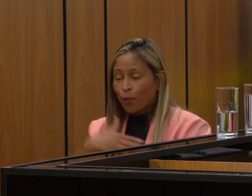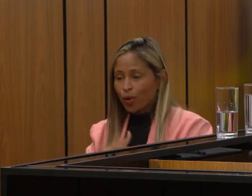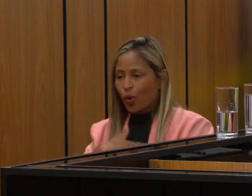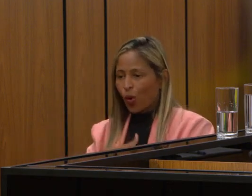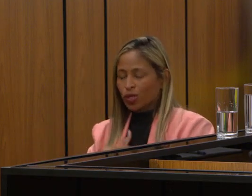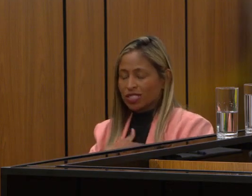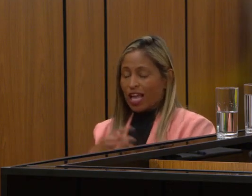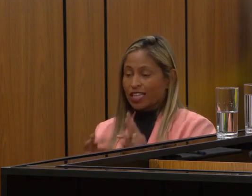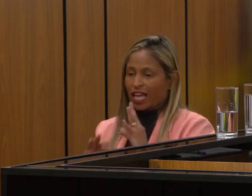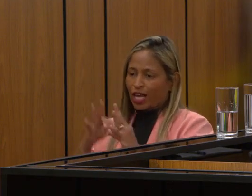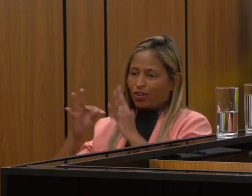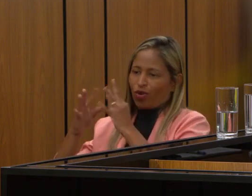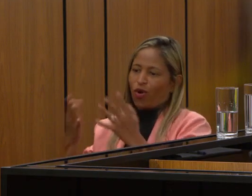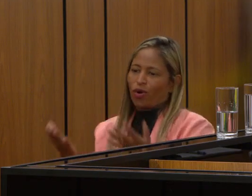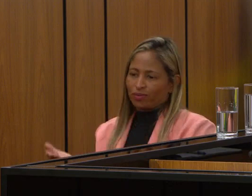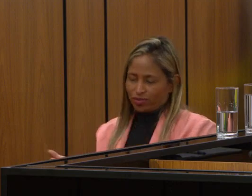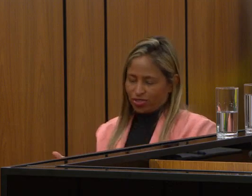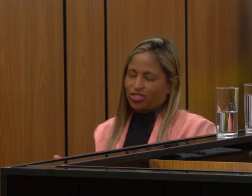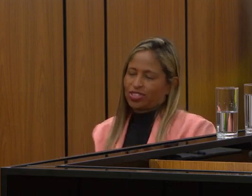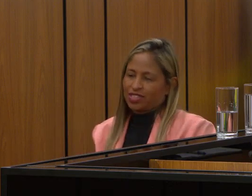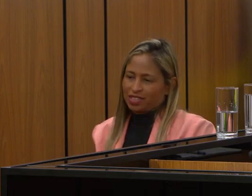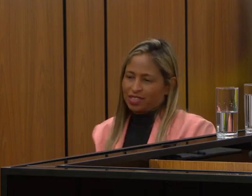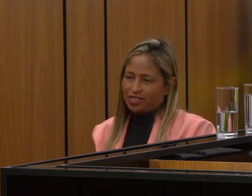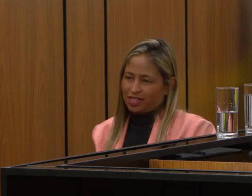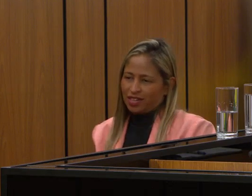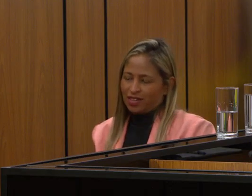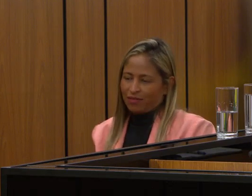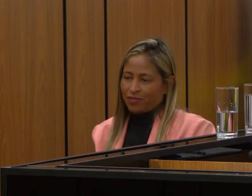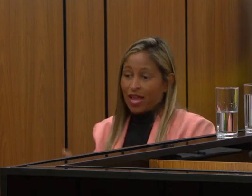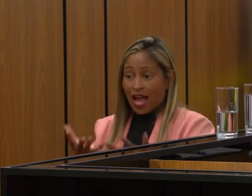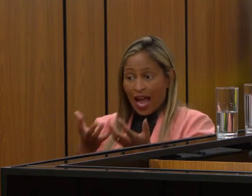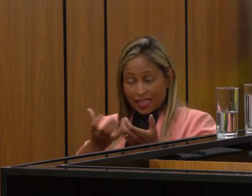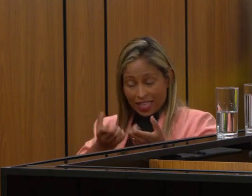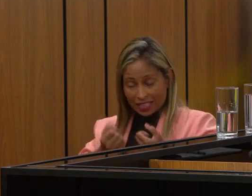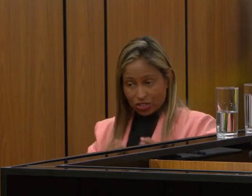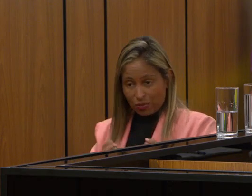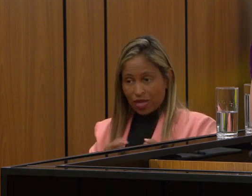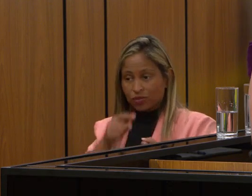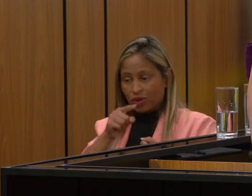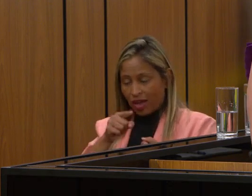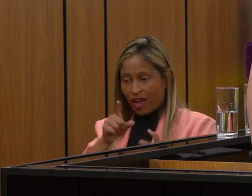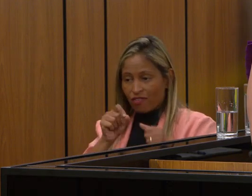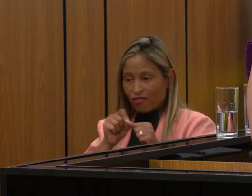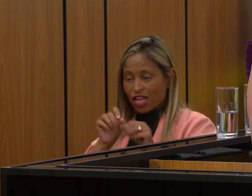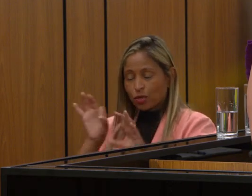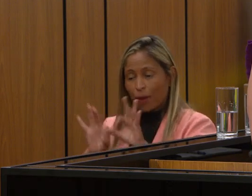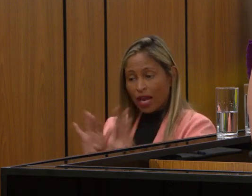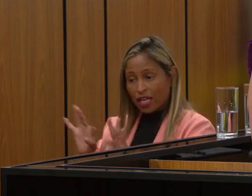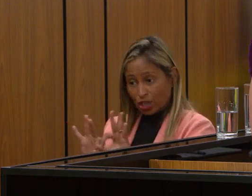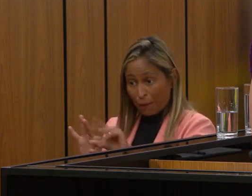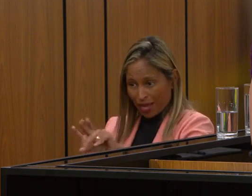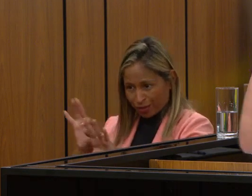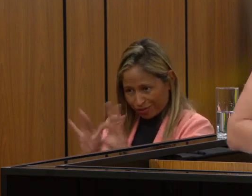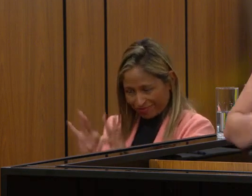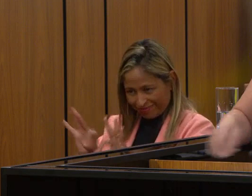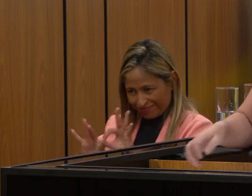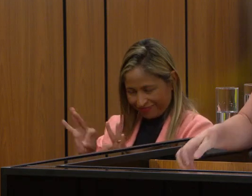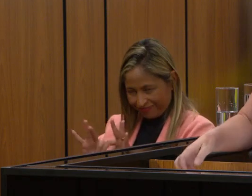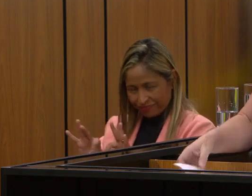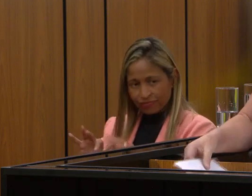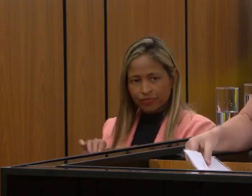da tecnologia e quem me atendeu lá e fez o planejamento dentário